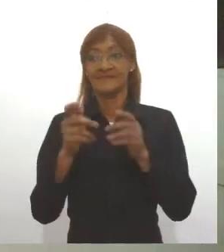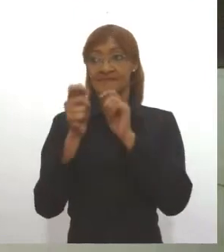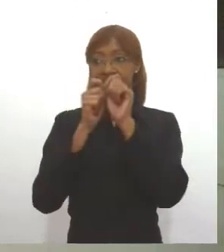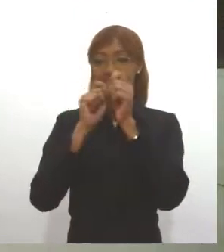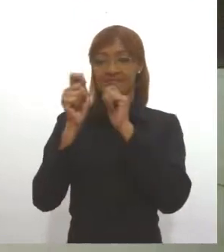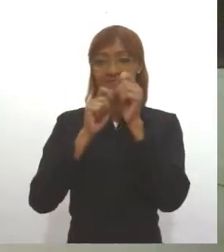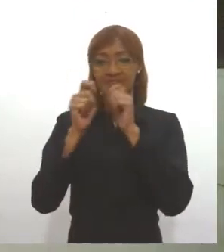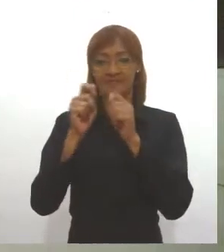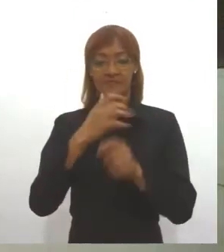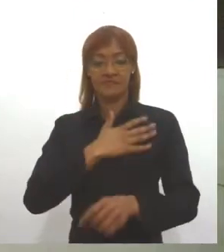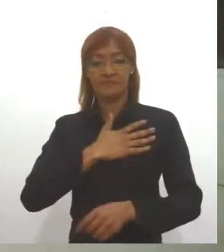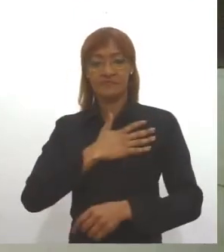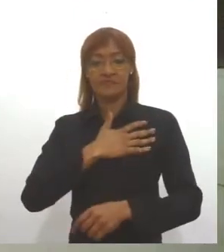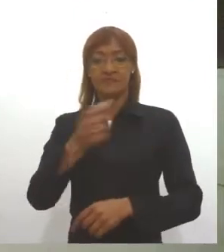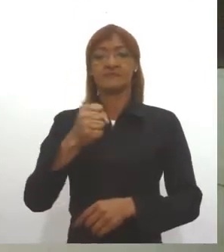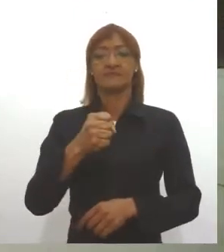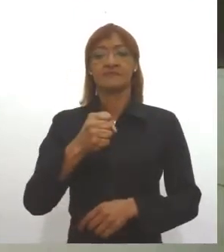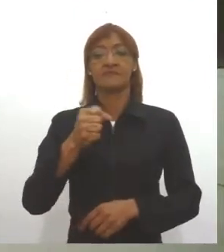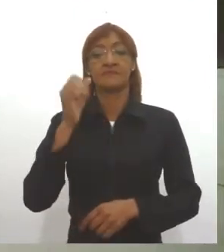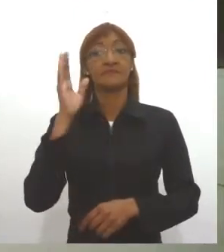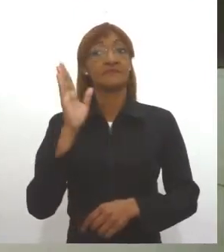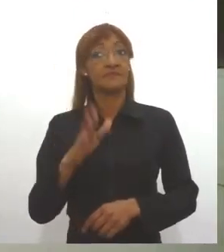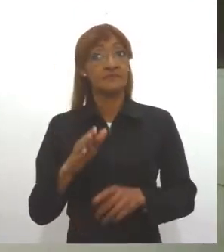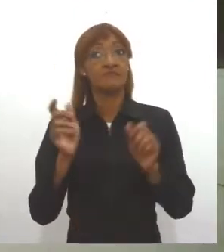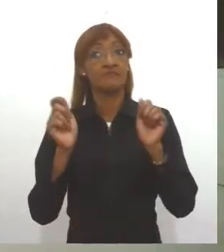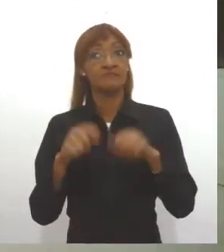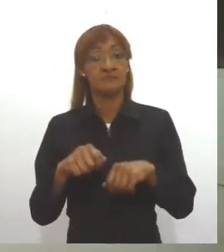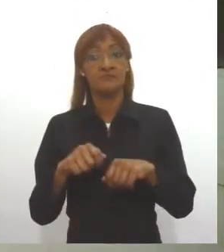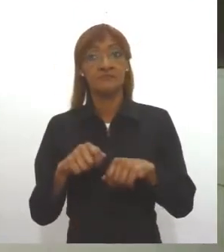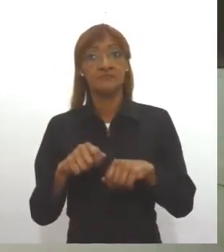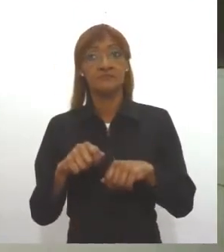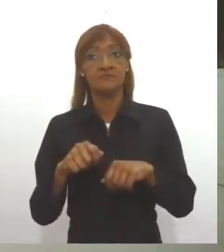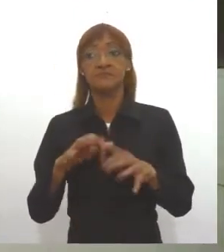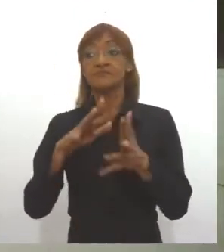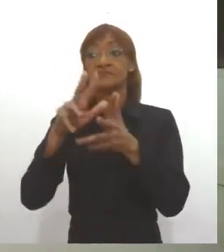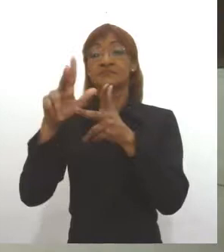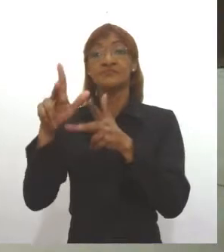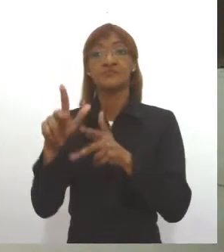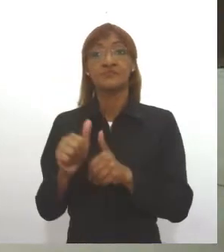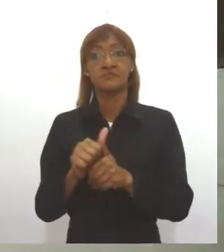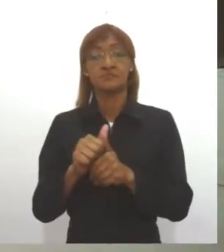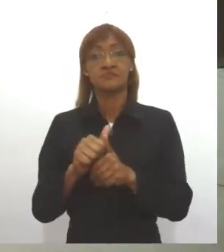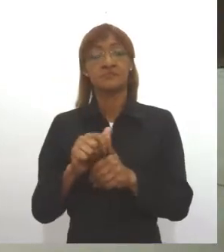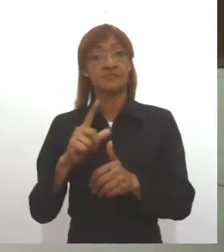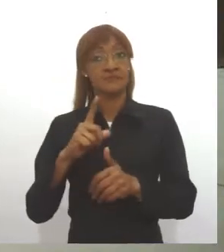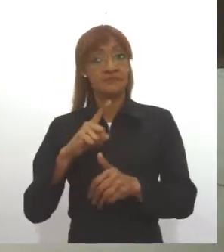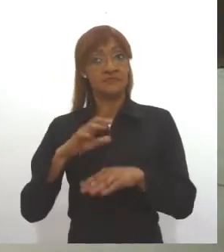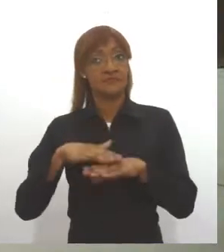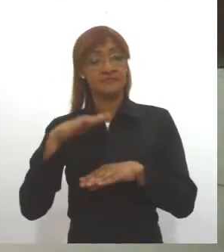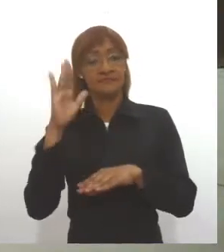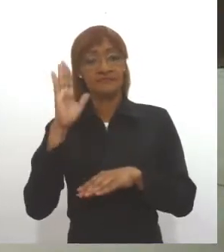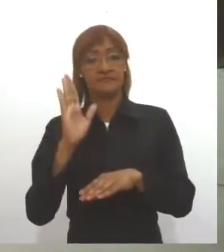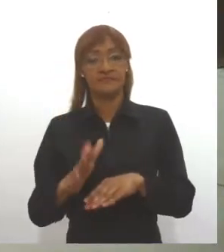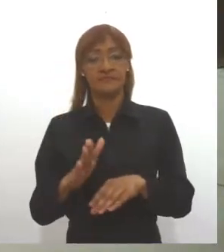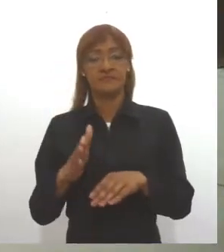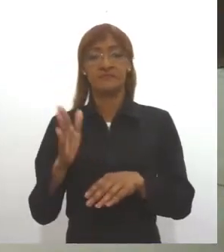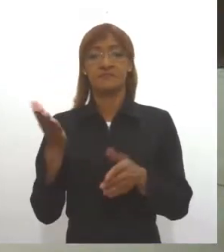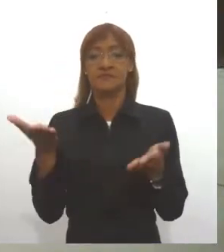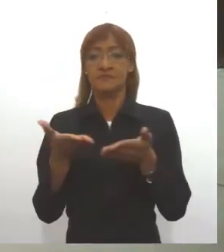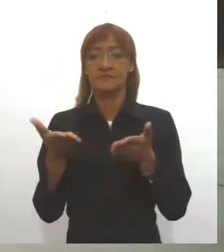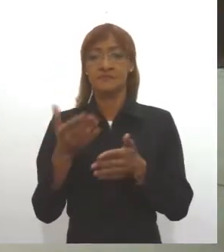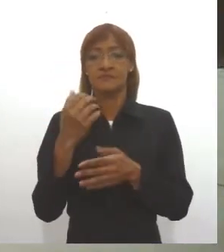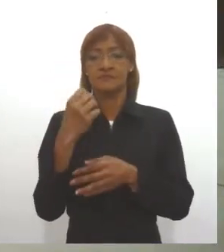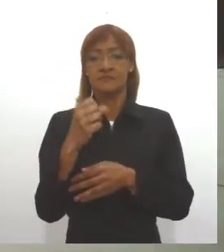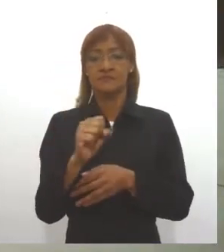O suicídio é uma das principais causas de morte em todo o mundo. De acordo com a Organização Mundial da Saúde, são aproximadamente 800